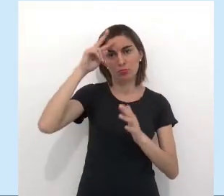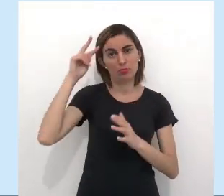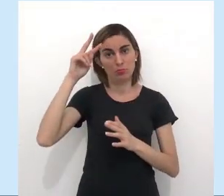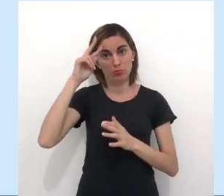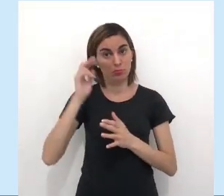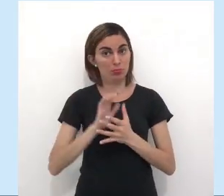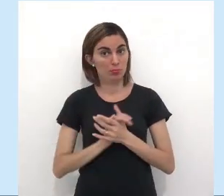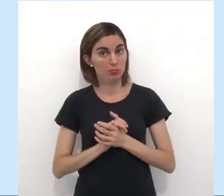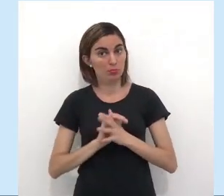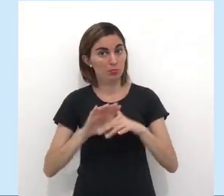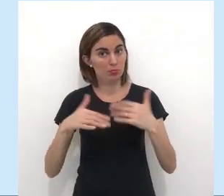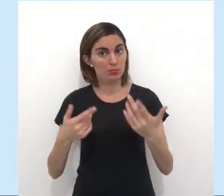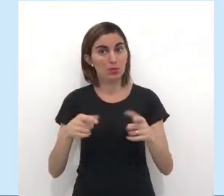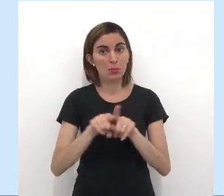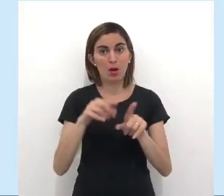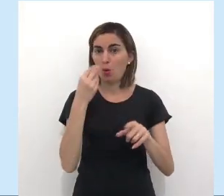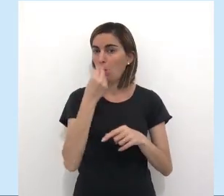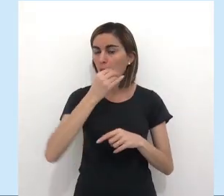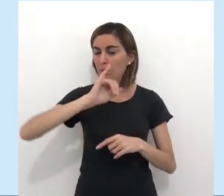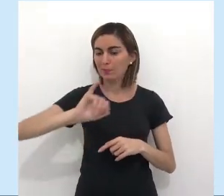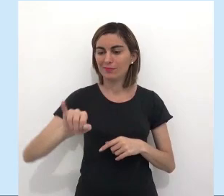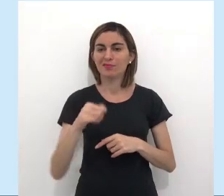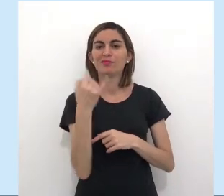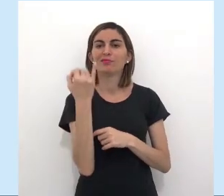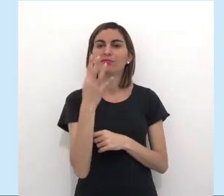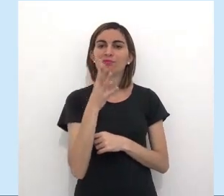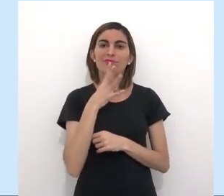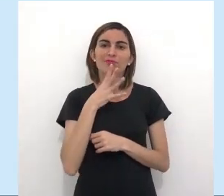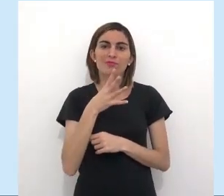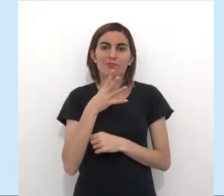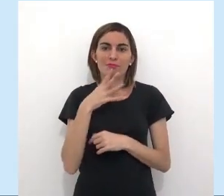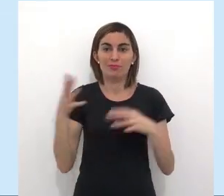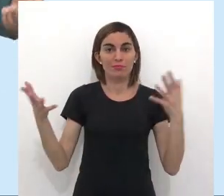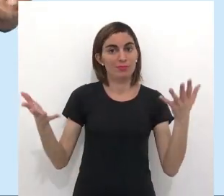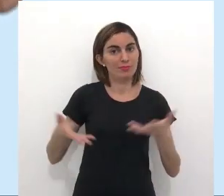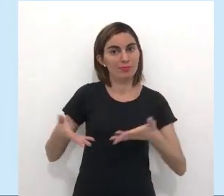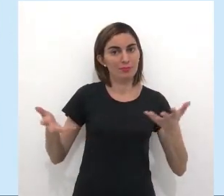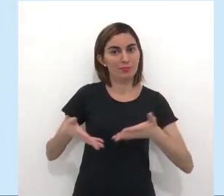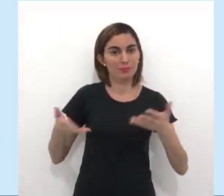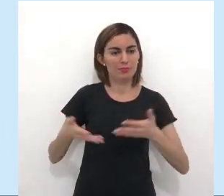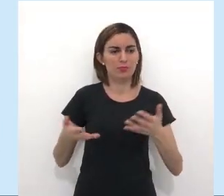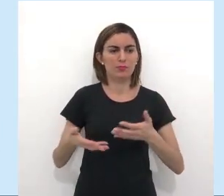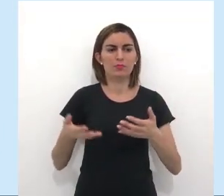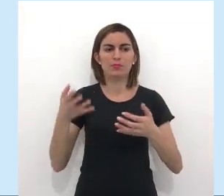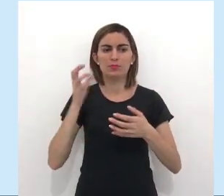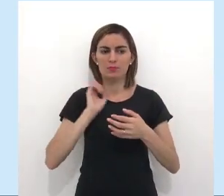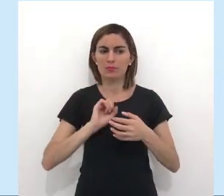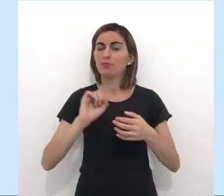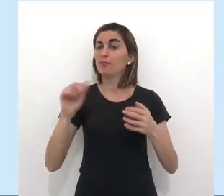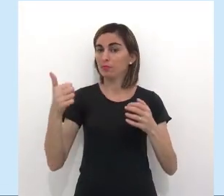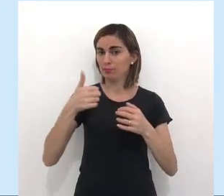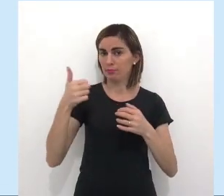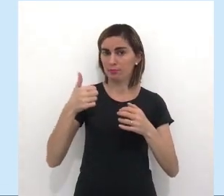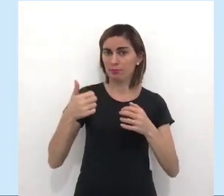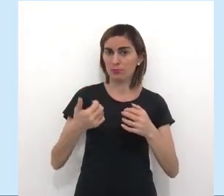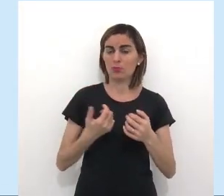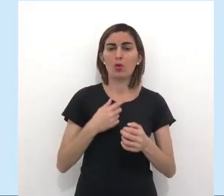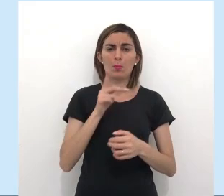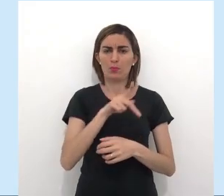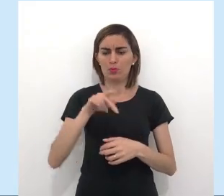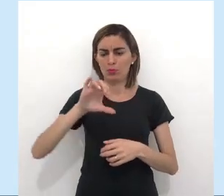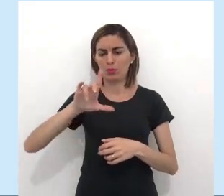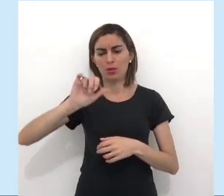de história. E vão ter a oportunidade de conhecer agora, ao vivo e a cores, com